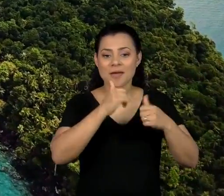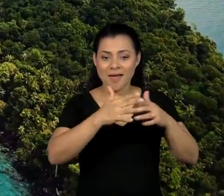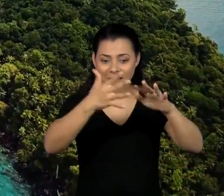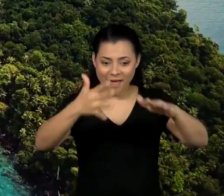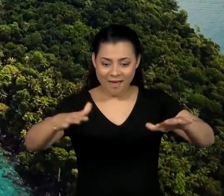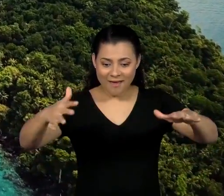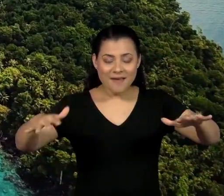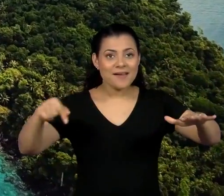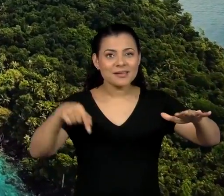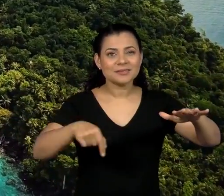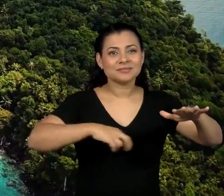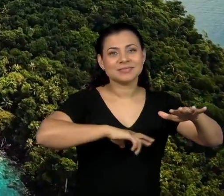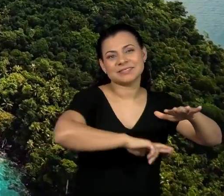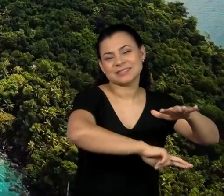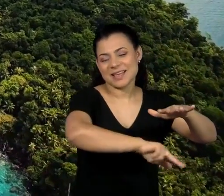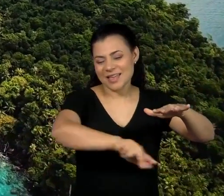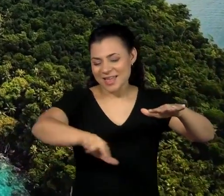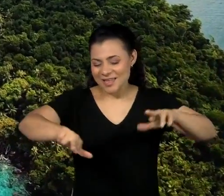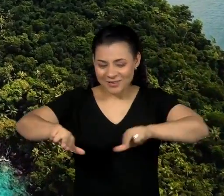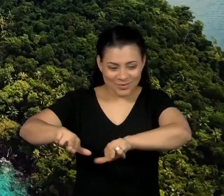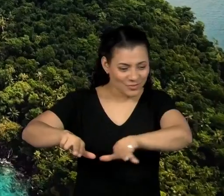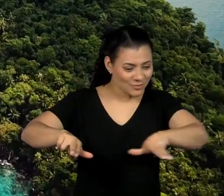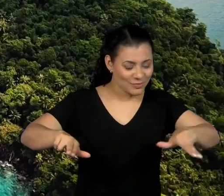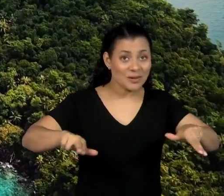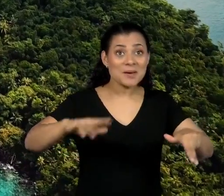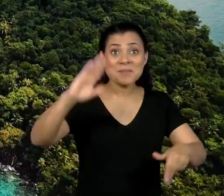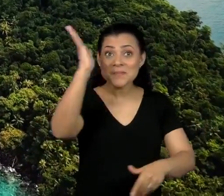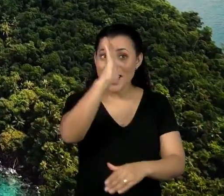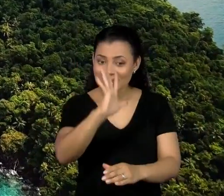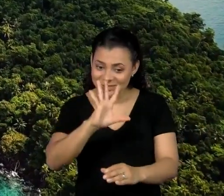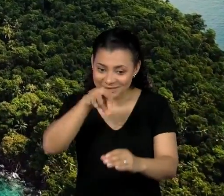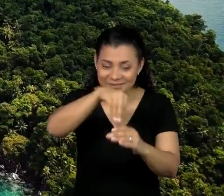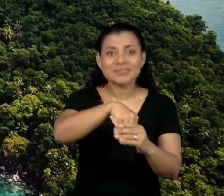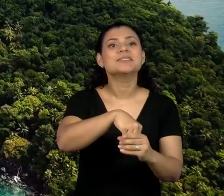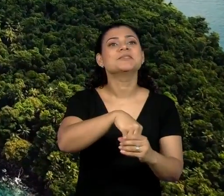a porção de oceano que pertence ao nosso país.